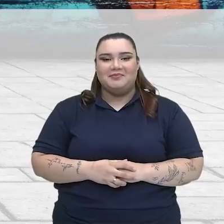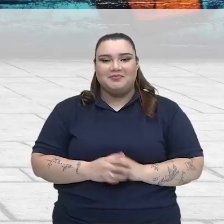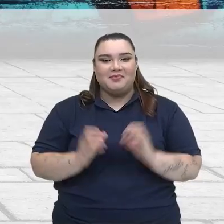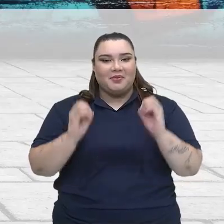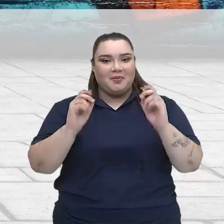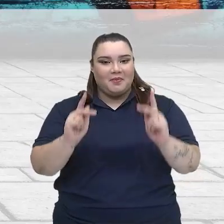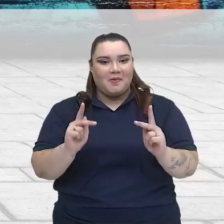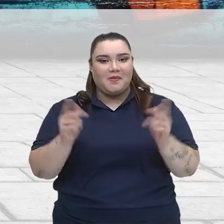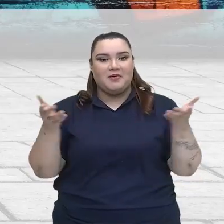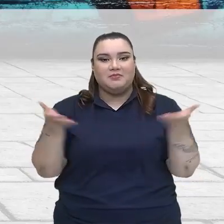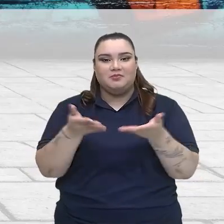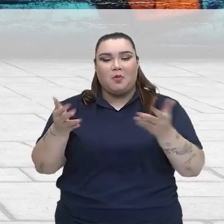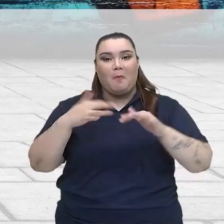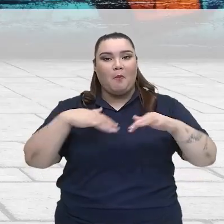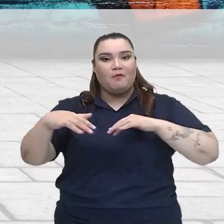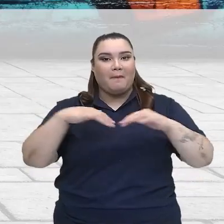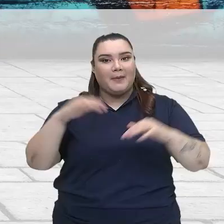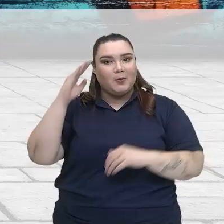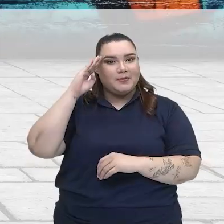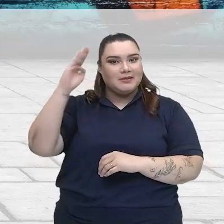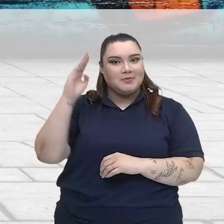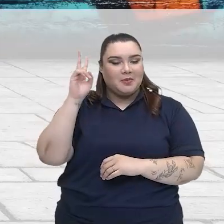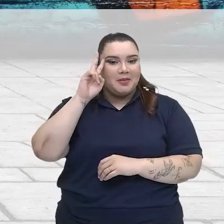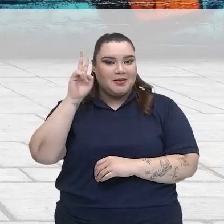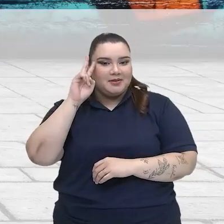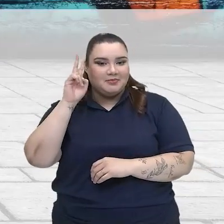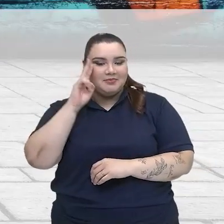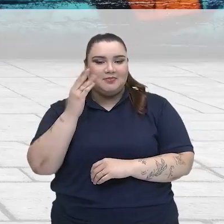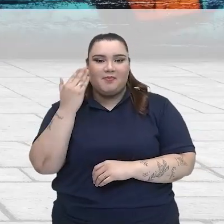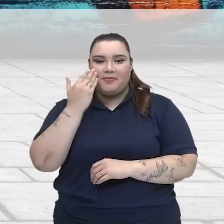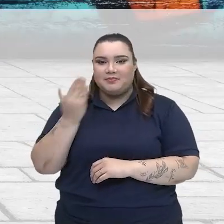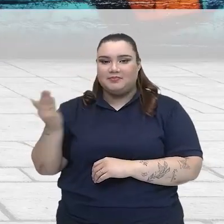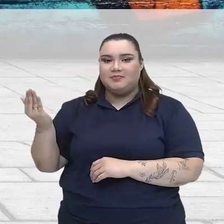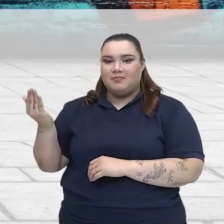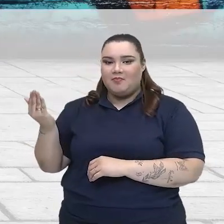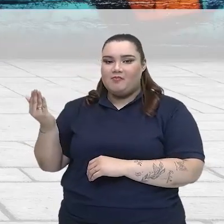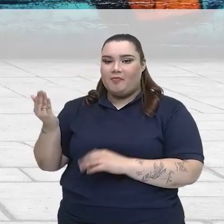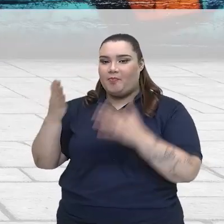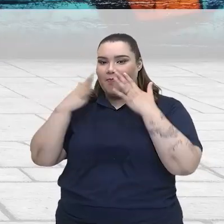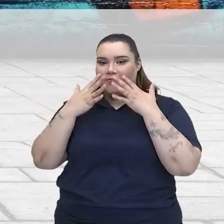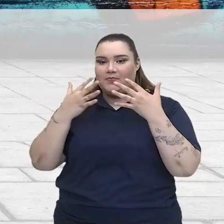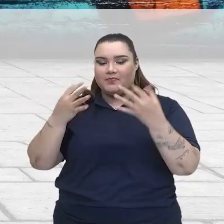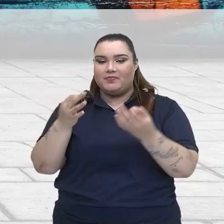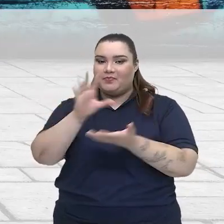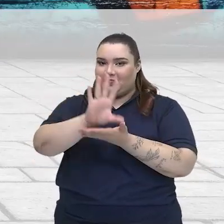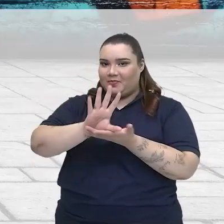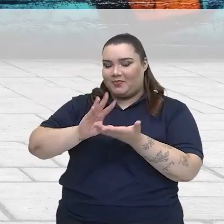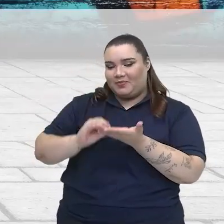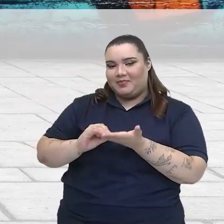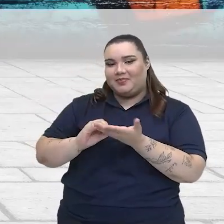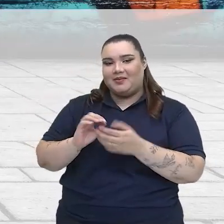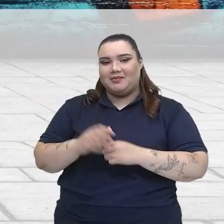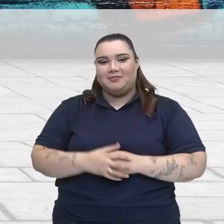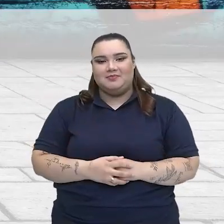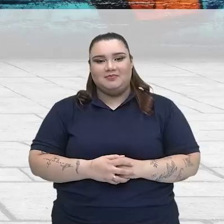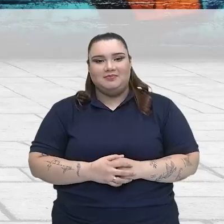2. Aí, vamos pro movimento principal, o locking. Vou ficar de ladinho para vocês observarem melhor.